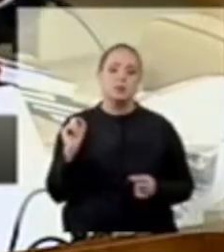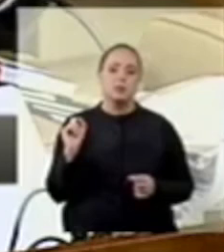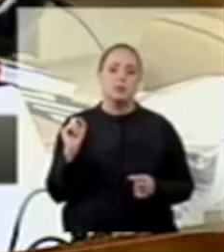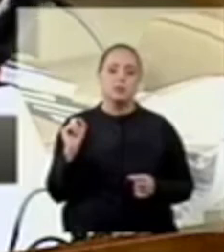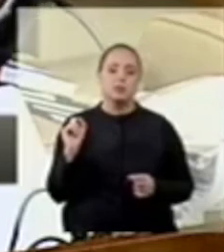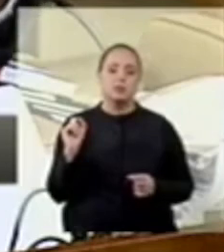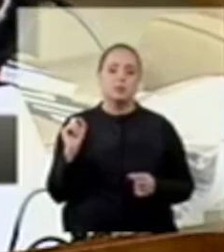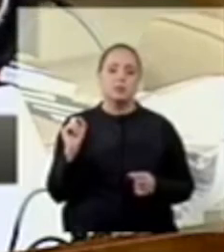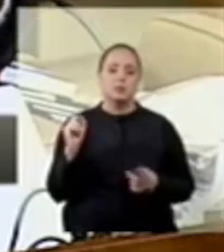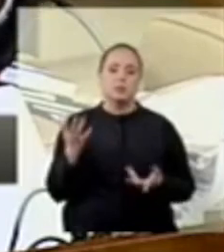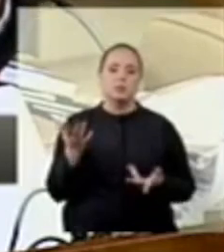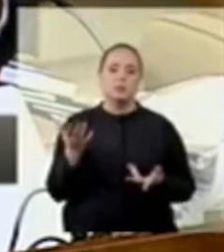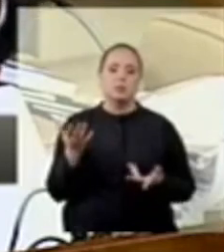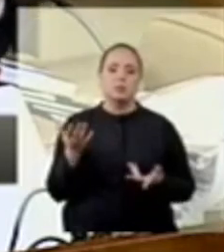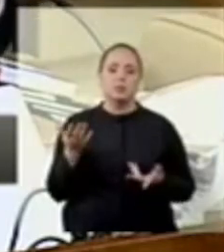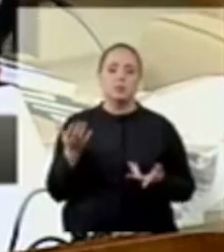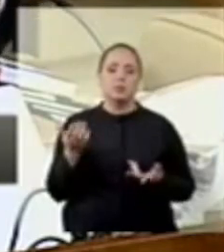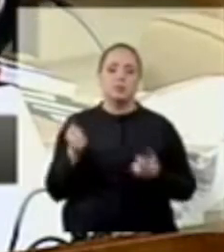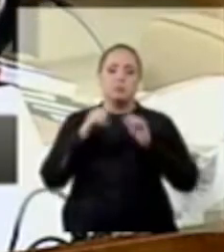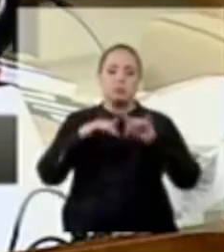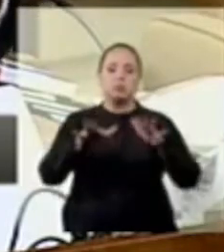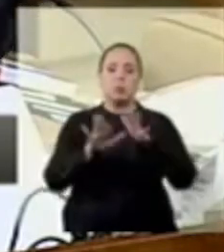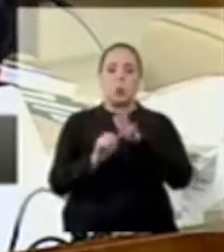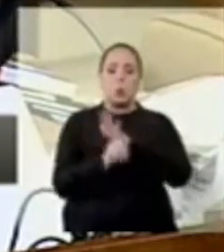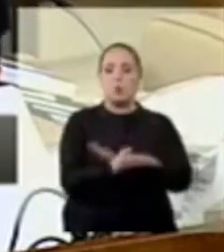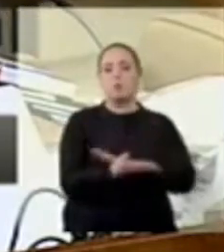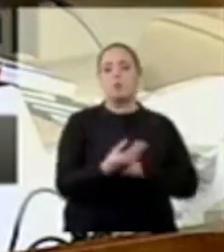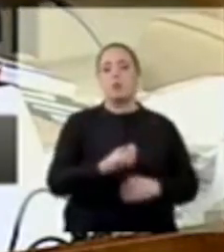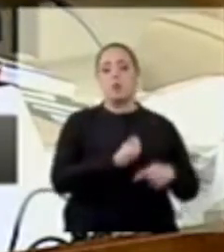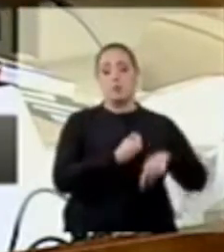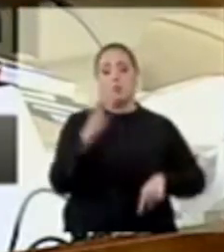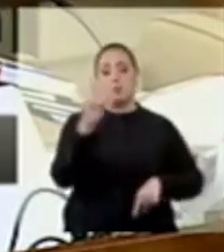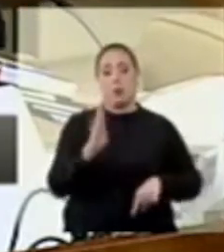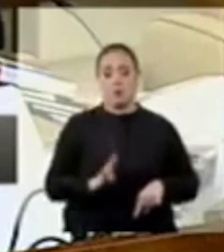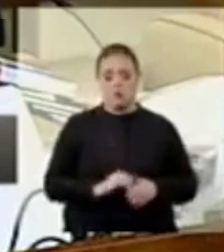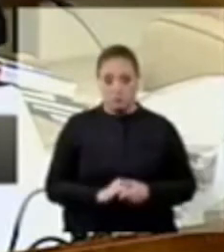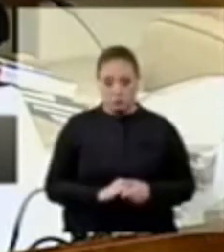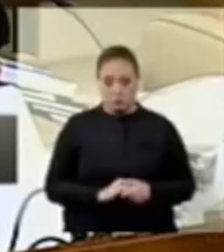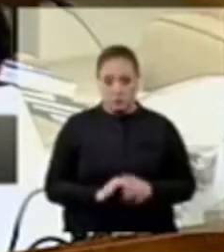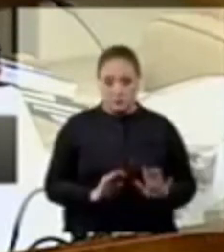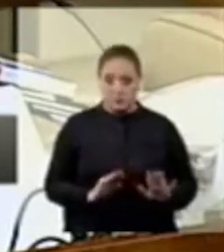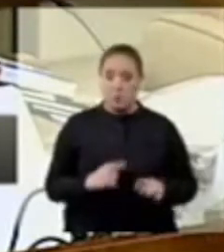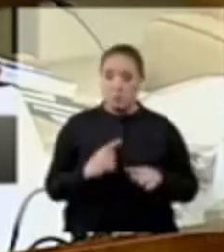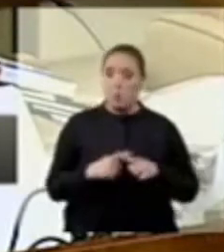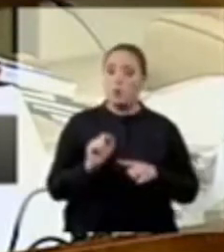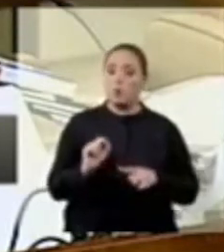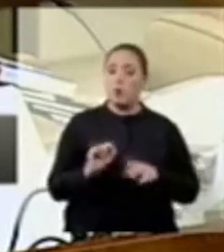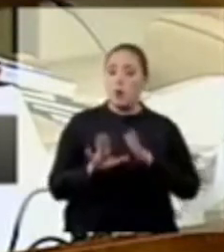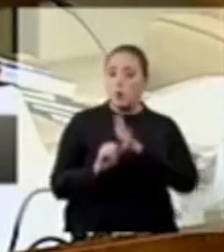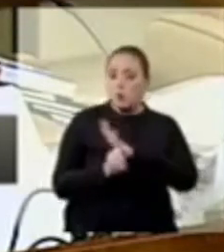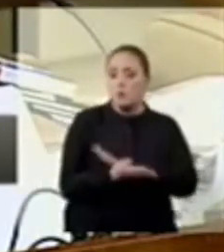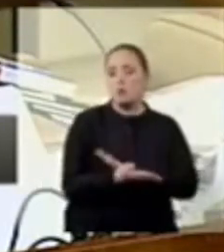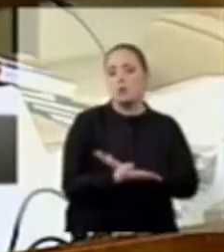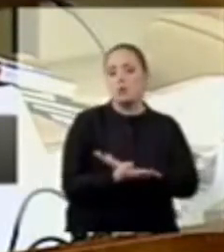desta corrupção sistêmica que existe no brasil porque a corrupção sobretudo quando envolve de